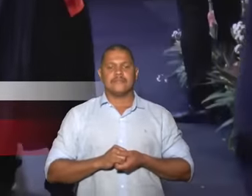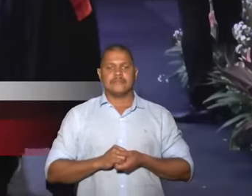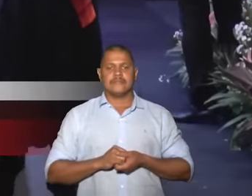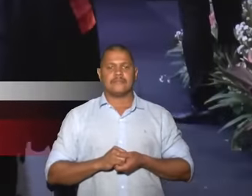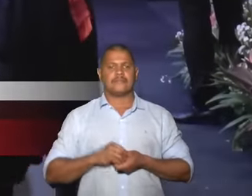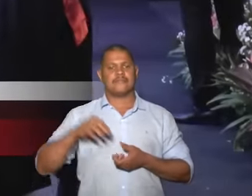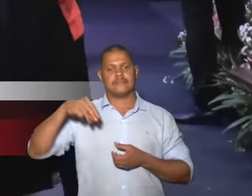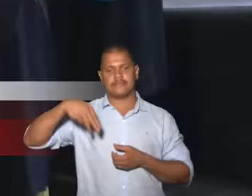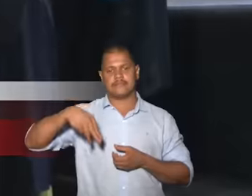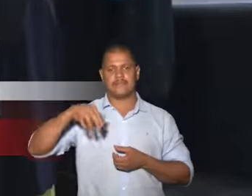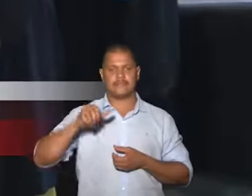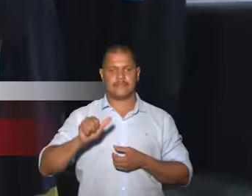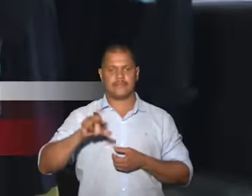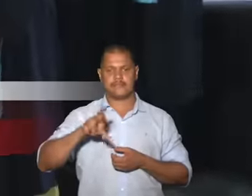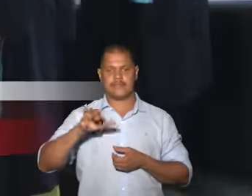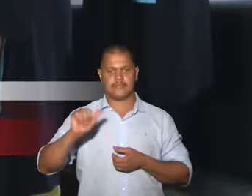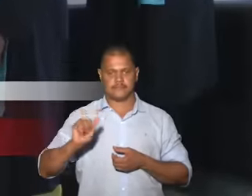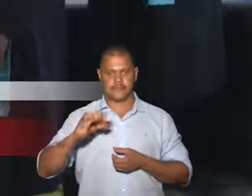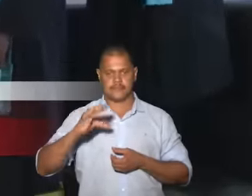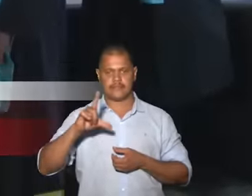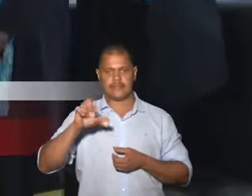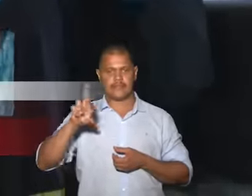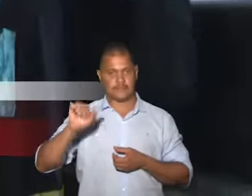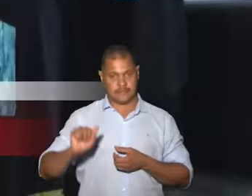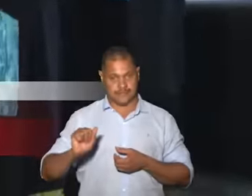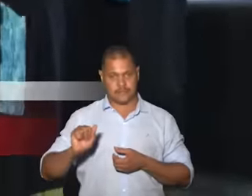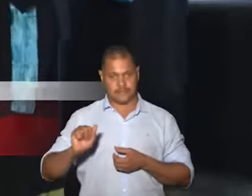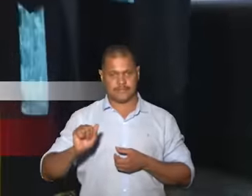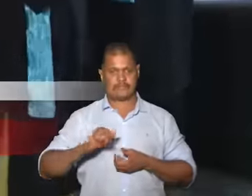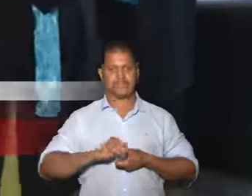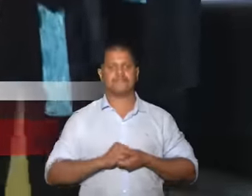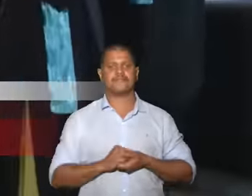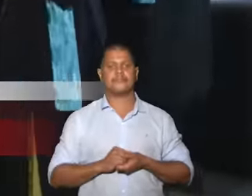Maria Clara Perdigão Abreu.